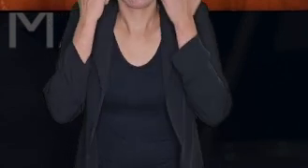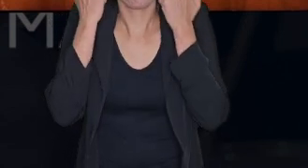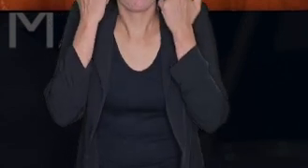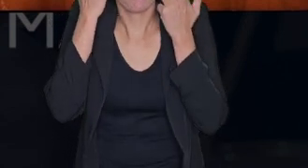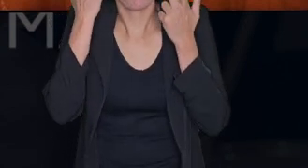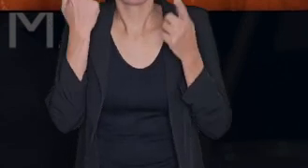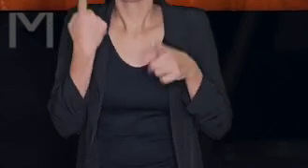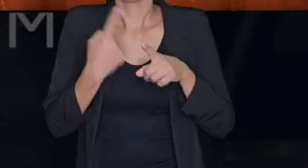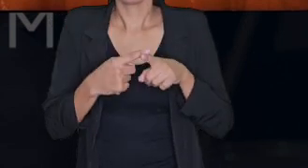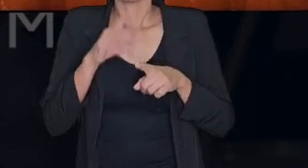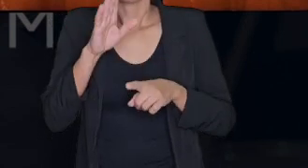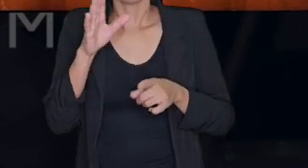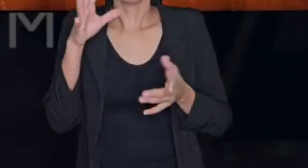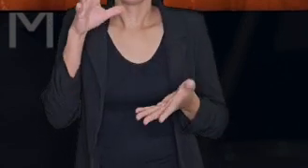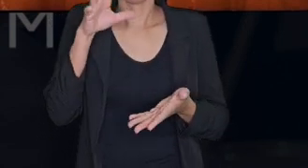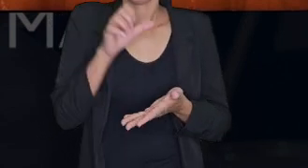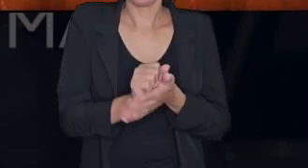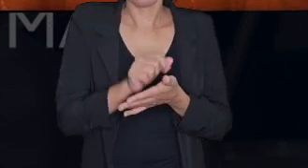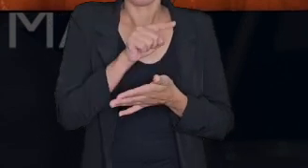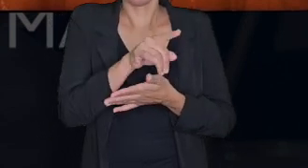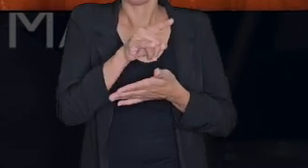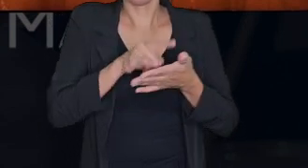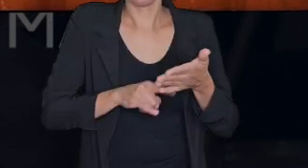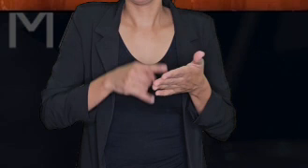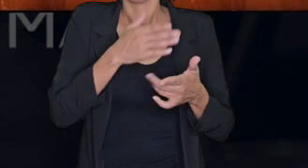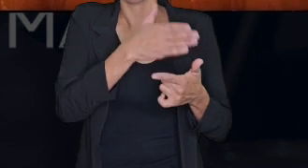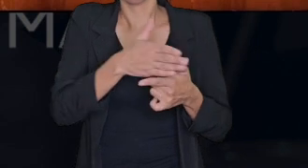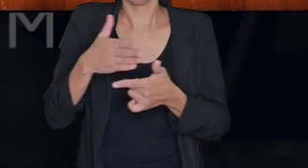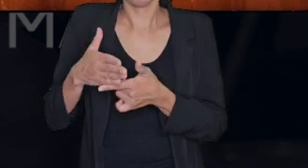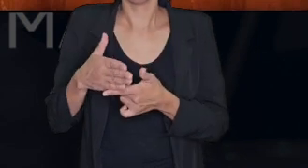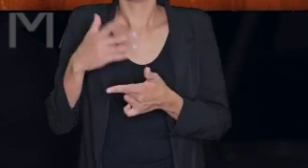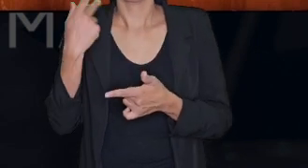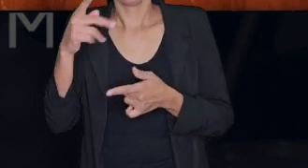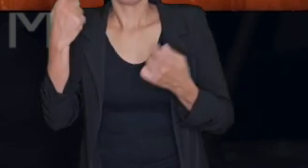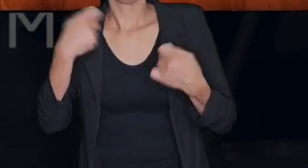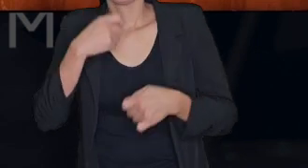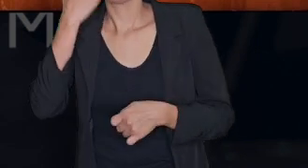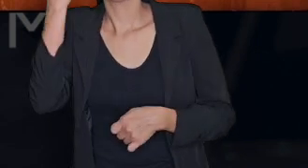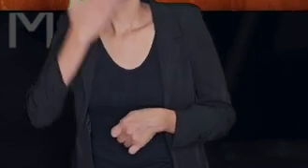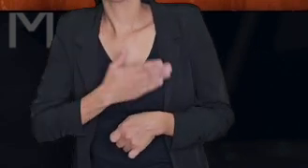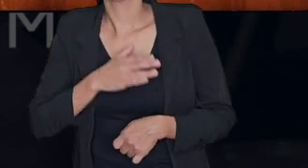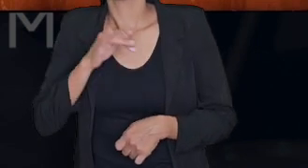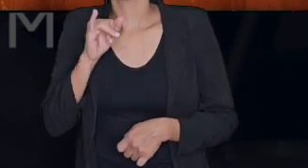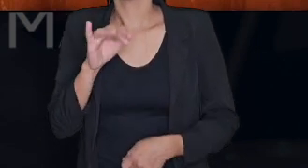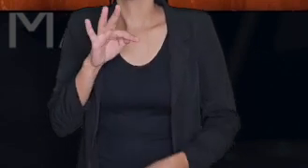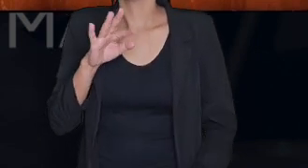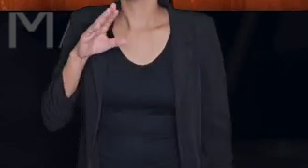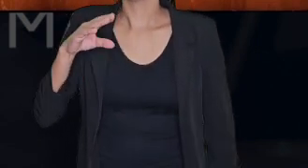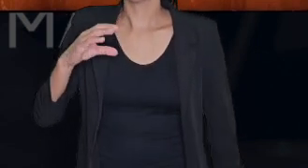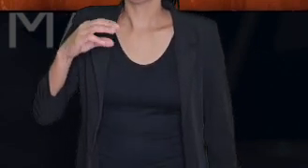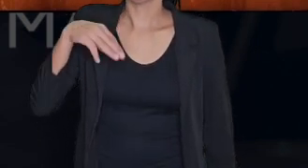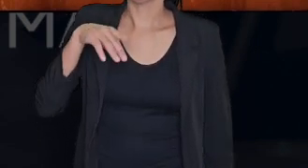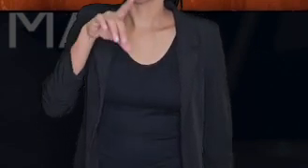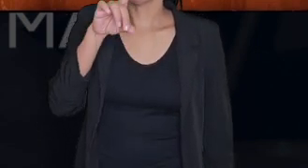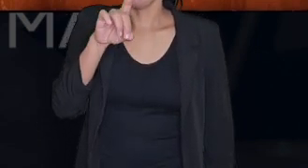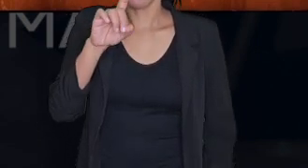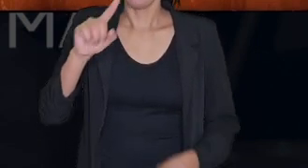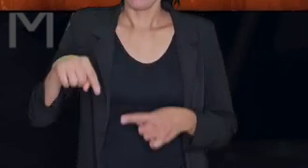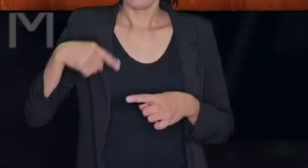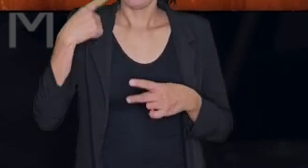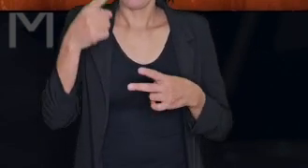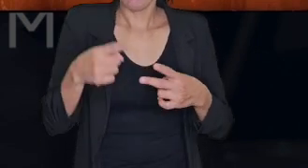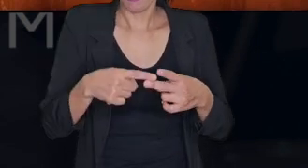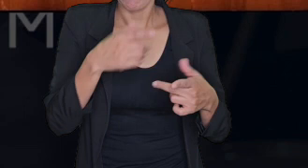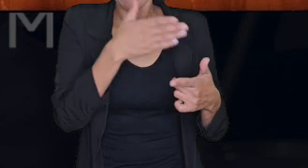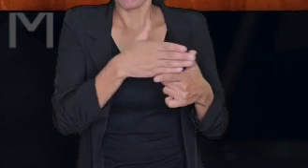partilha, isso é inofensivo, uma vez que, para registrar esse formal de partilha, o registrador de imóveis vai precisar da prova de